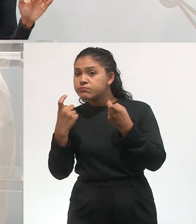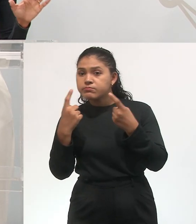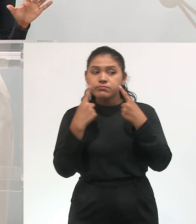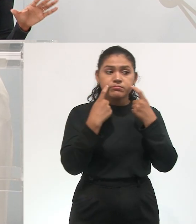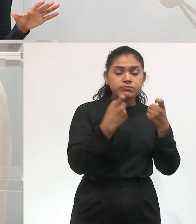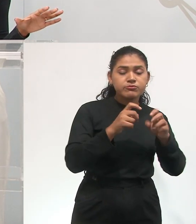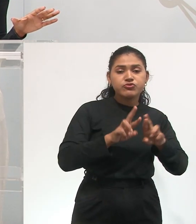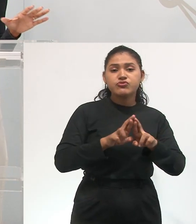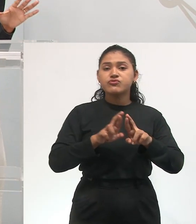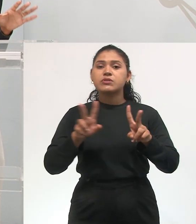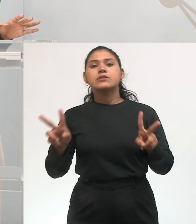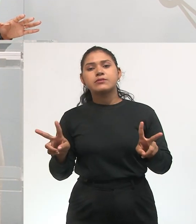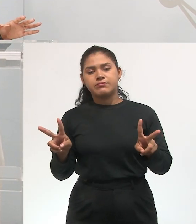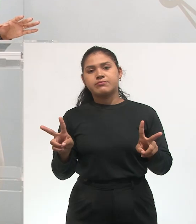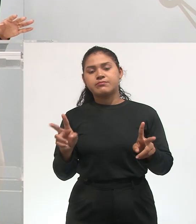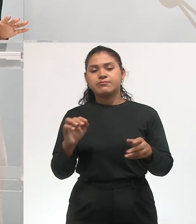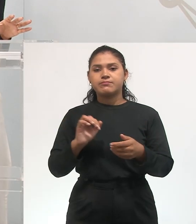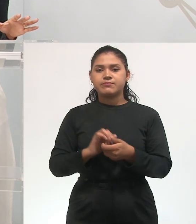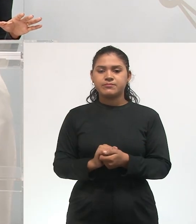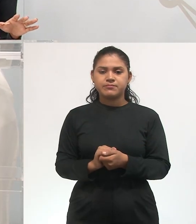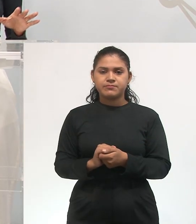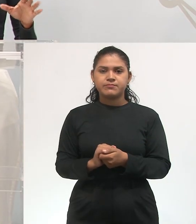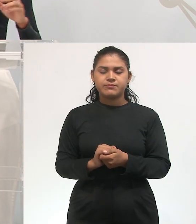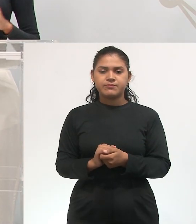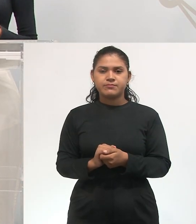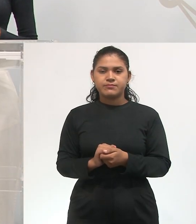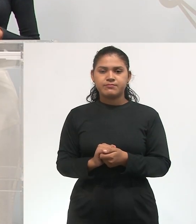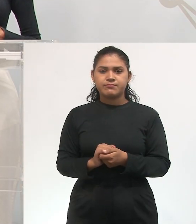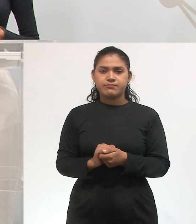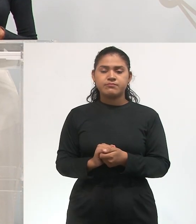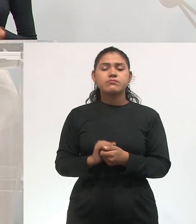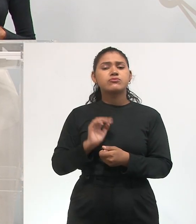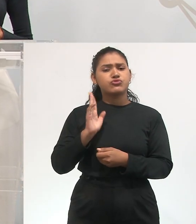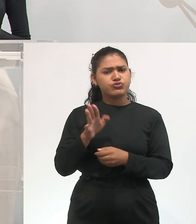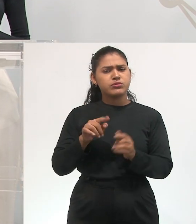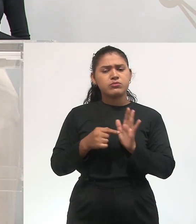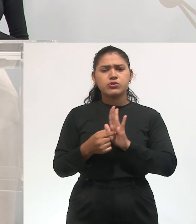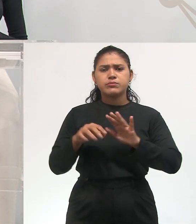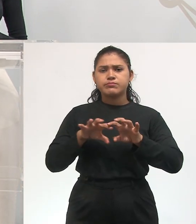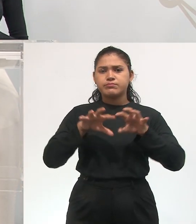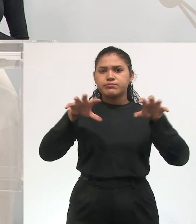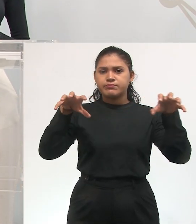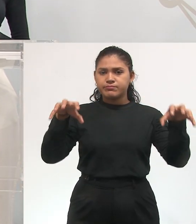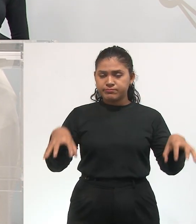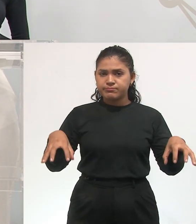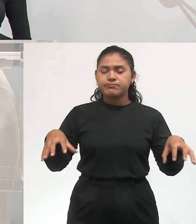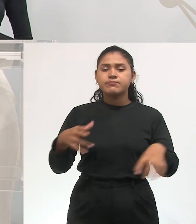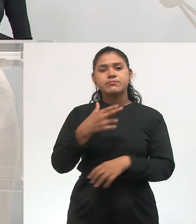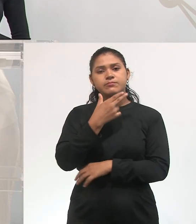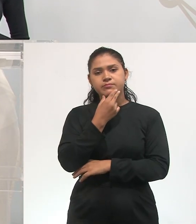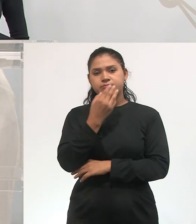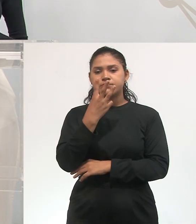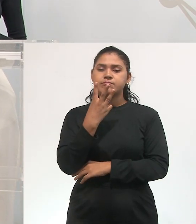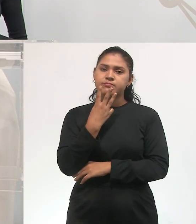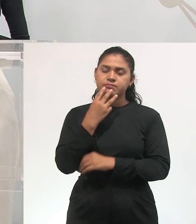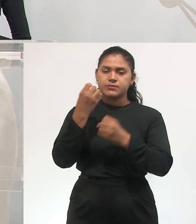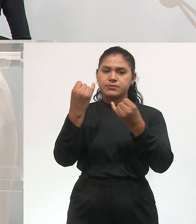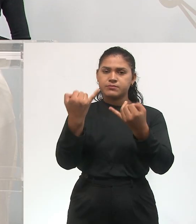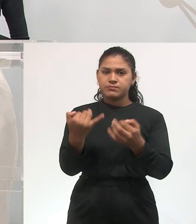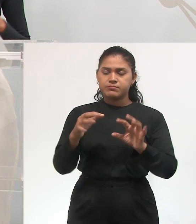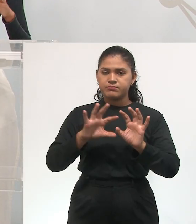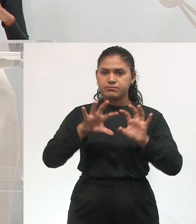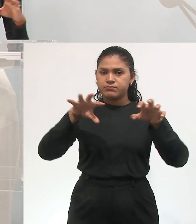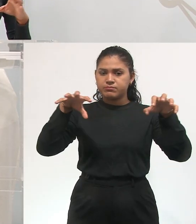interesses muito conflitantes nessa perspectiva. Ao mesmo tempo que nós apontamos, né, nós não, que o Karl